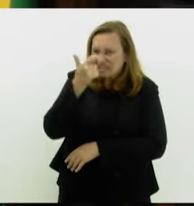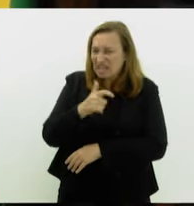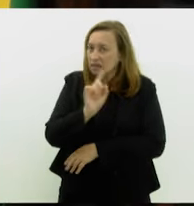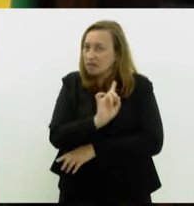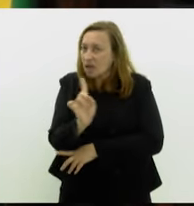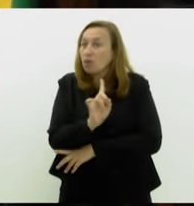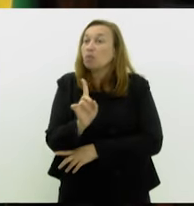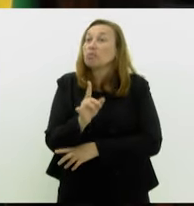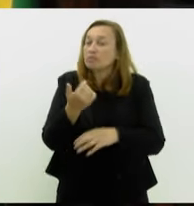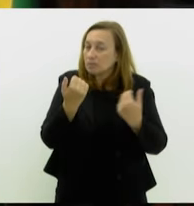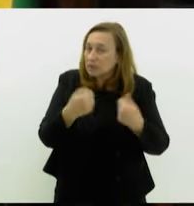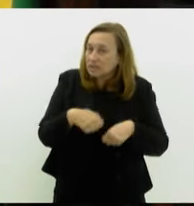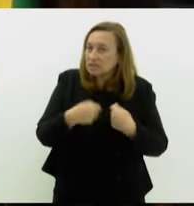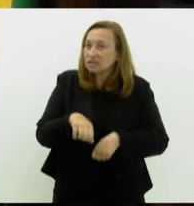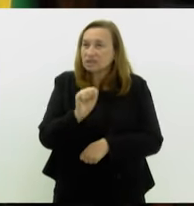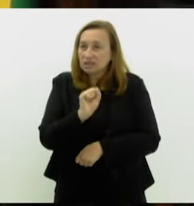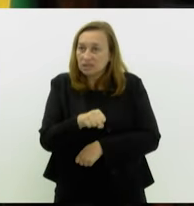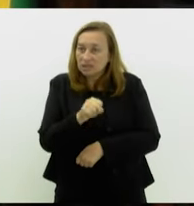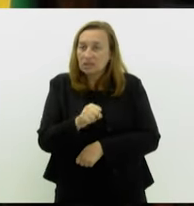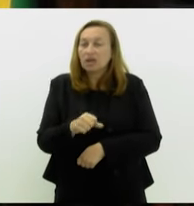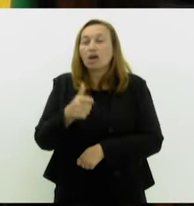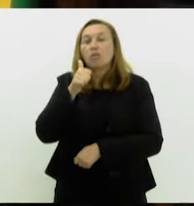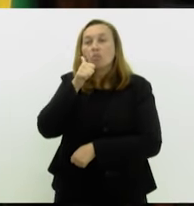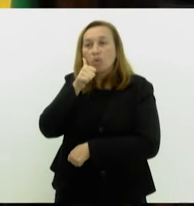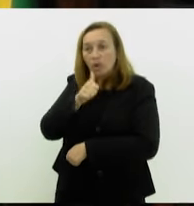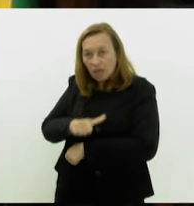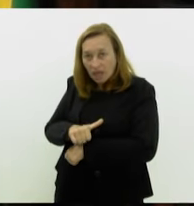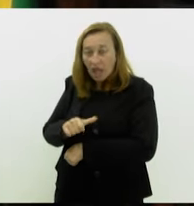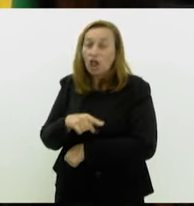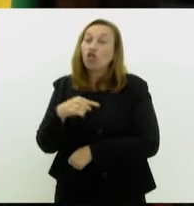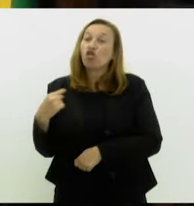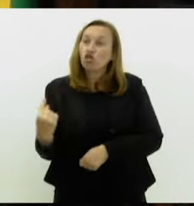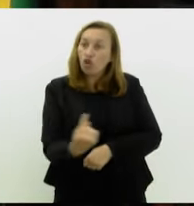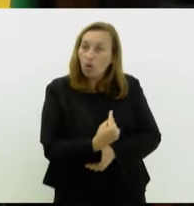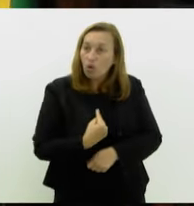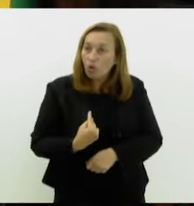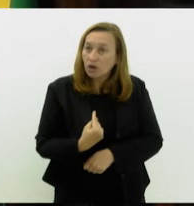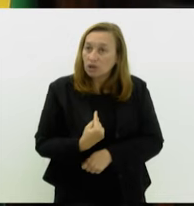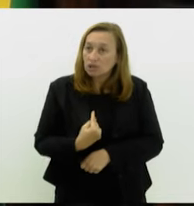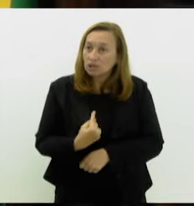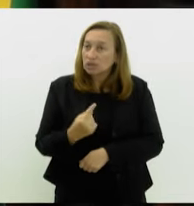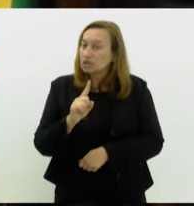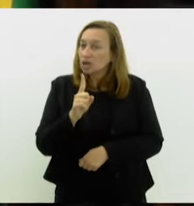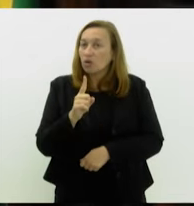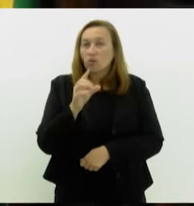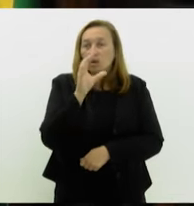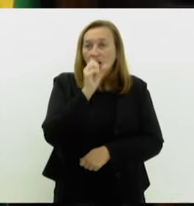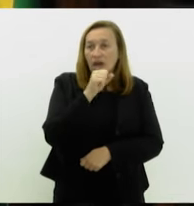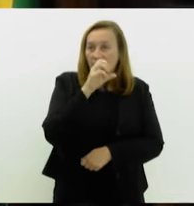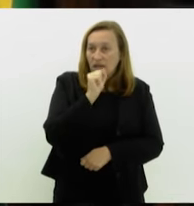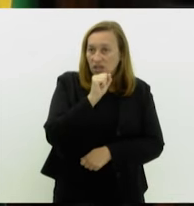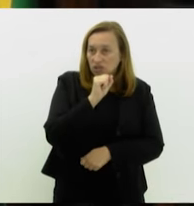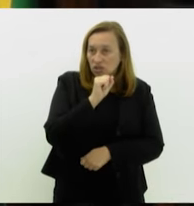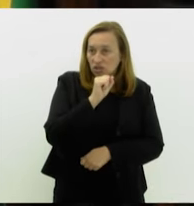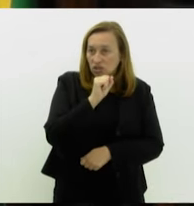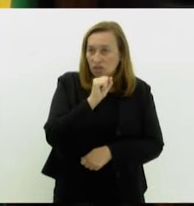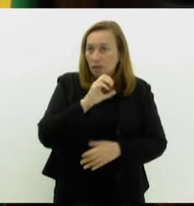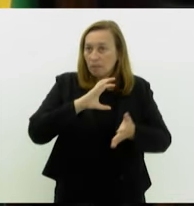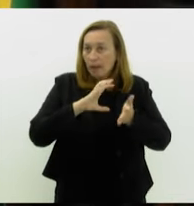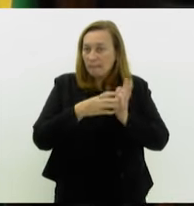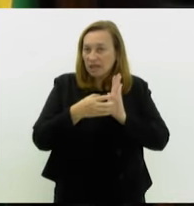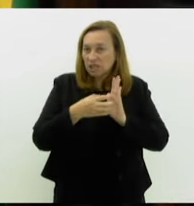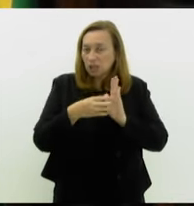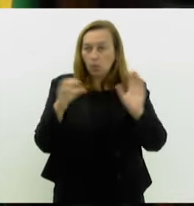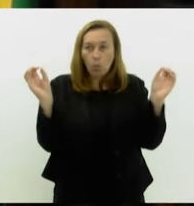basta sim que sendo mulher nós não sejamos laranja para partido nenhum